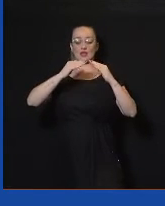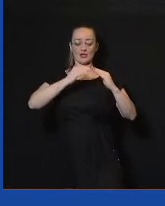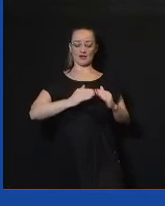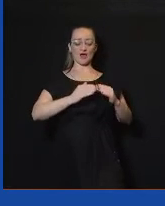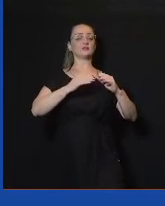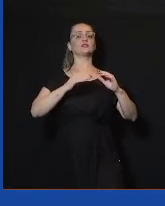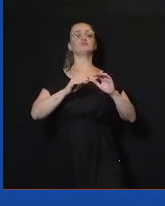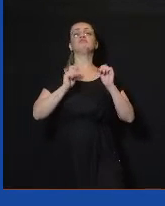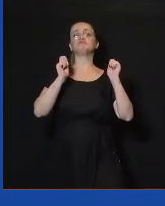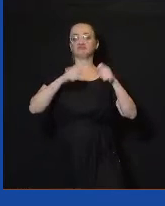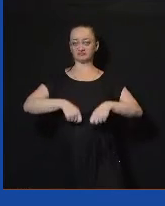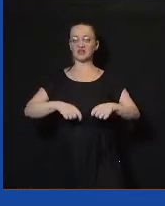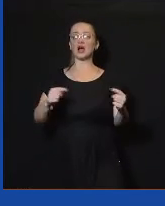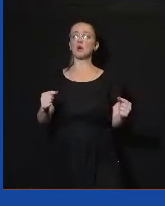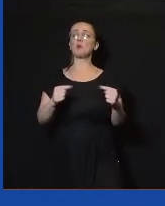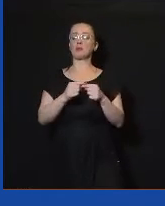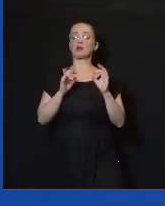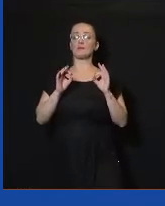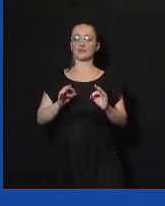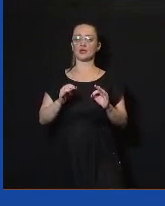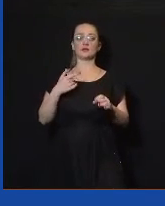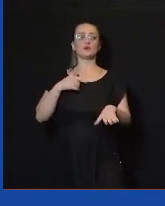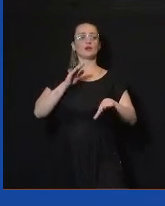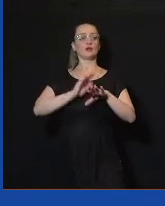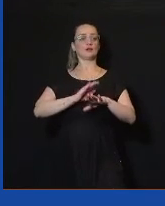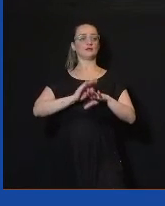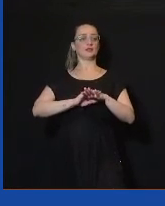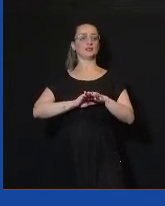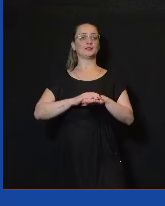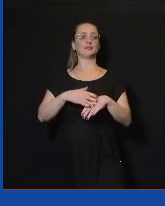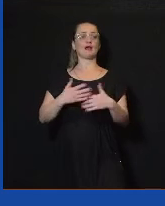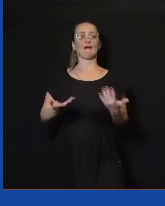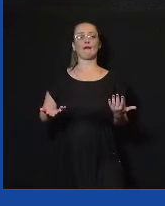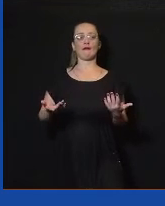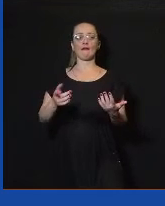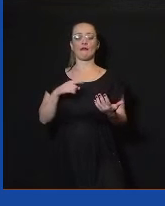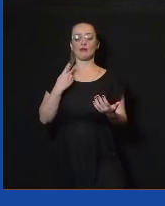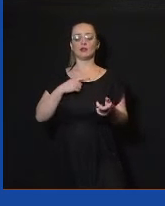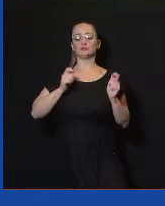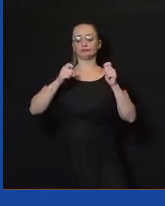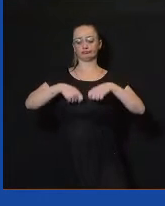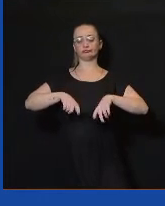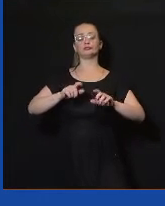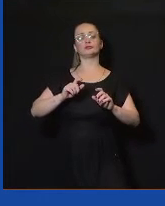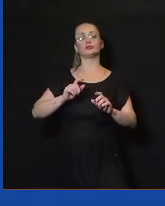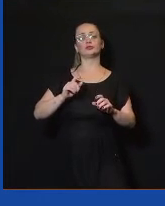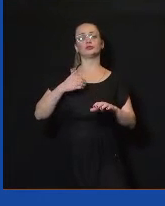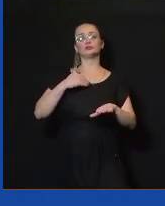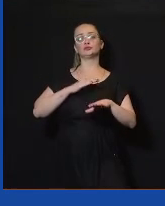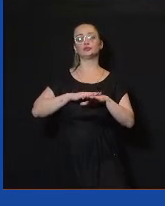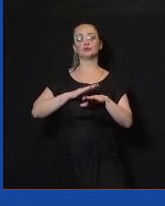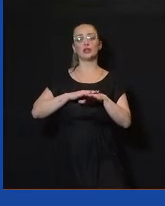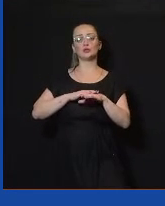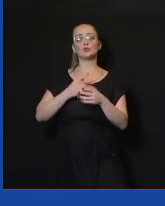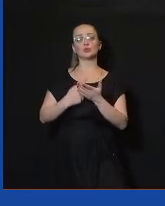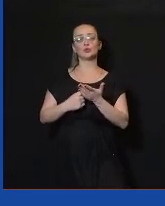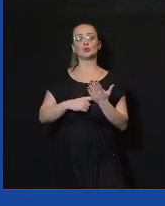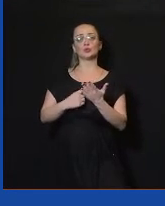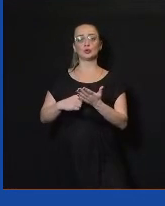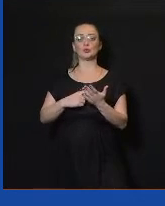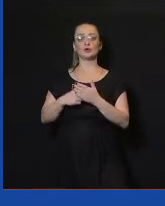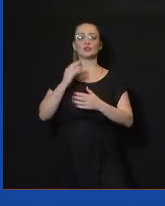algo possível, a gente cumpriu, na medida das nossas possibilidades, o compromisso de